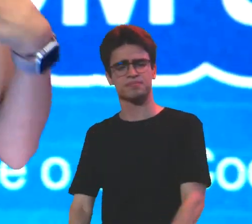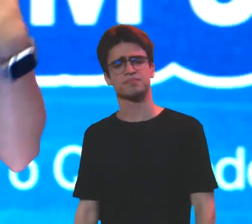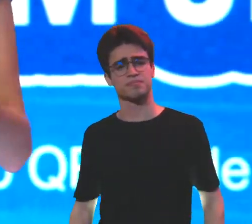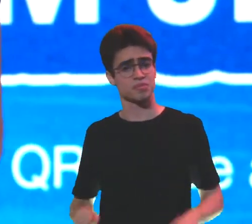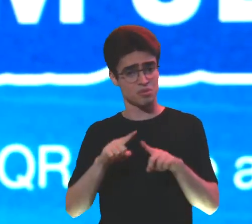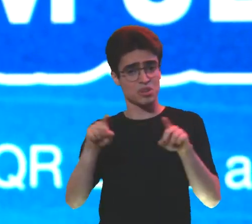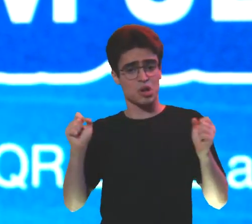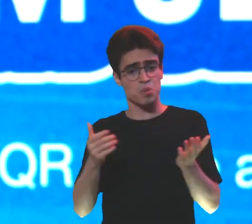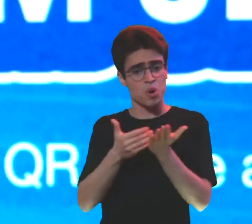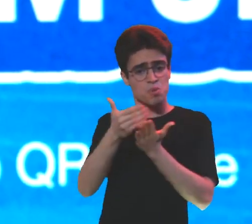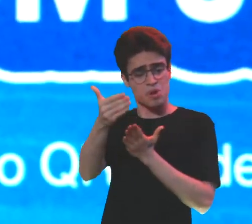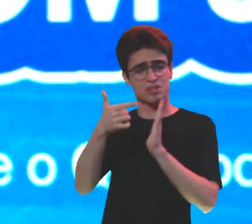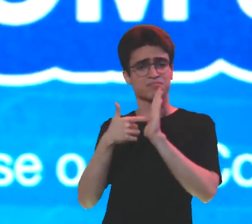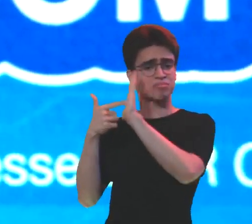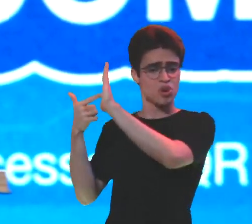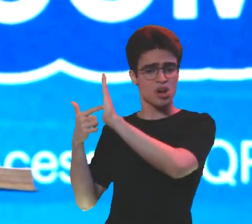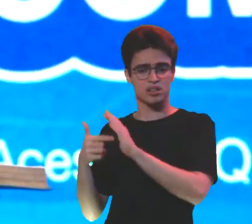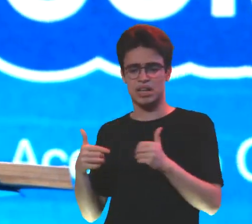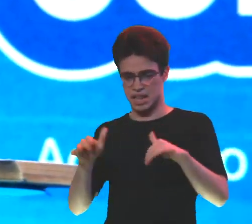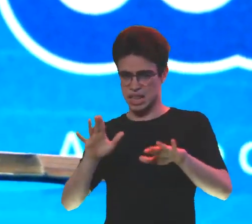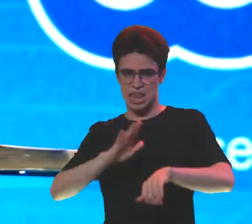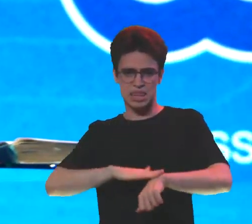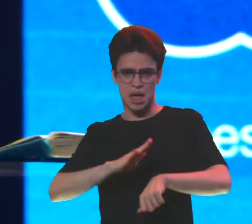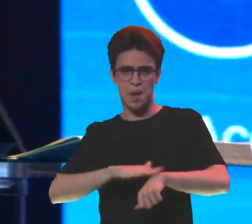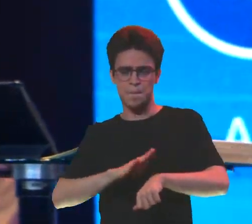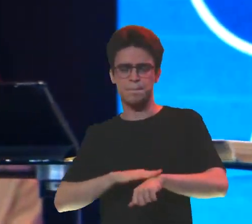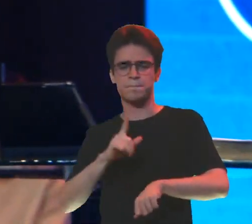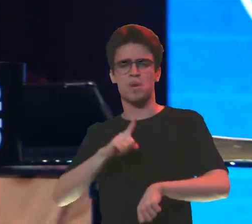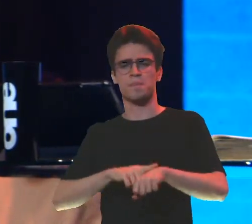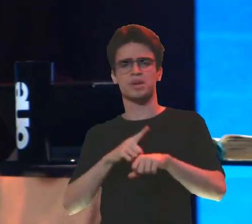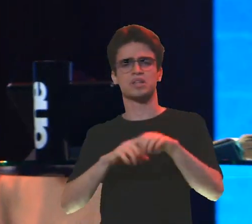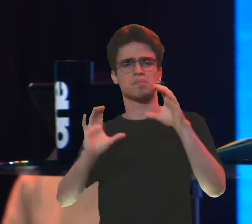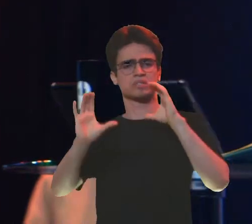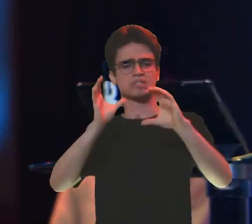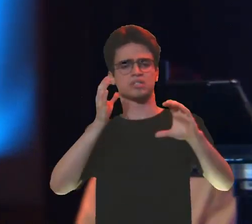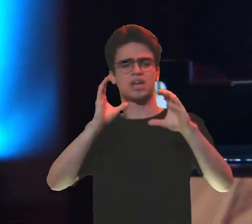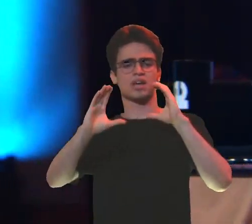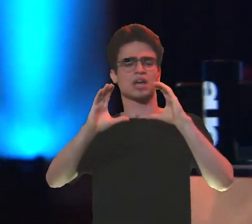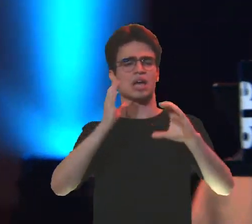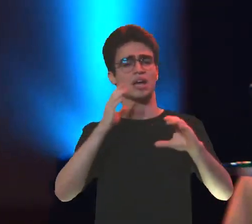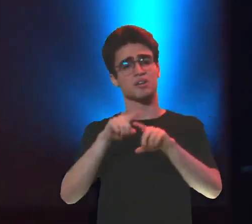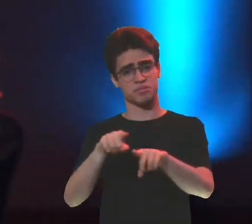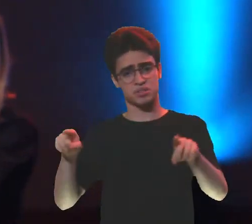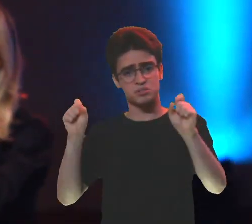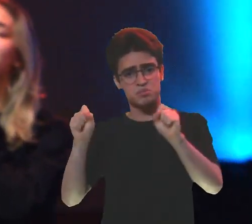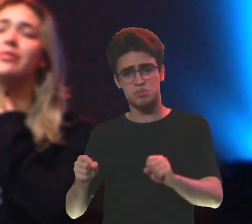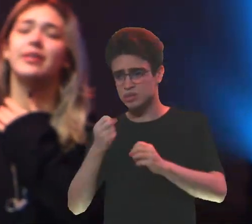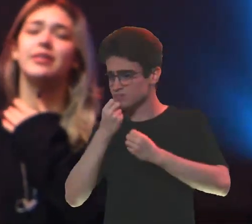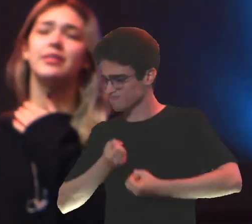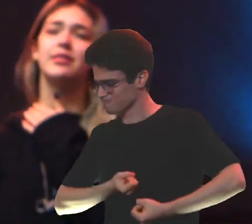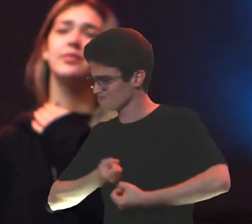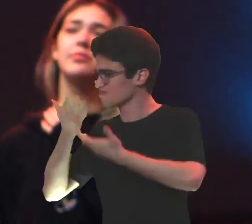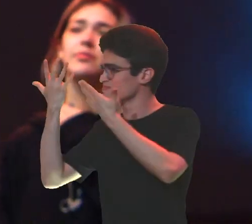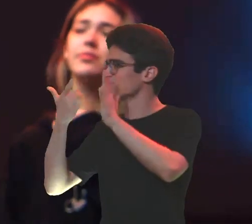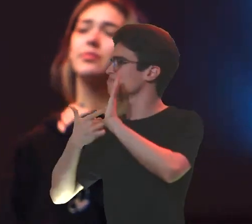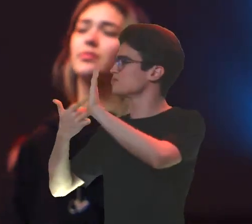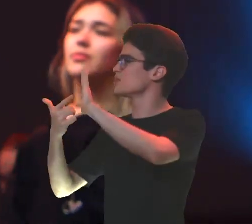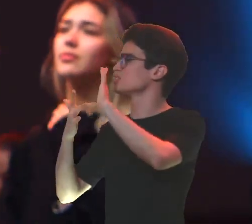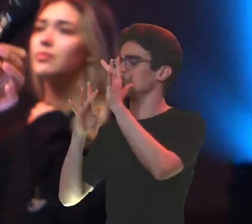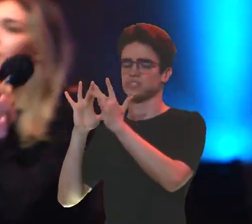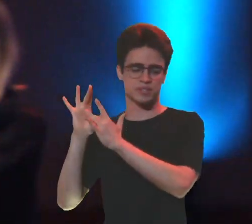Começa agora a falar isso para o Senhor. Eu vou te dar um tempo, enquanto a gente canta essa próxima música, para você abrir o teu coração para